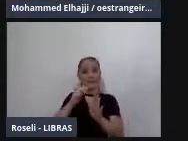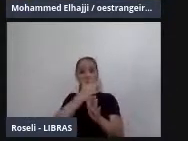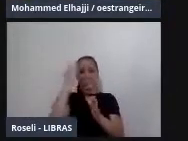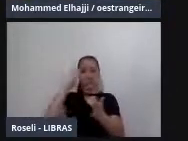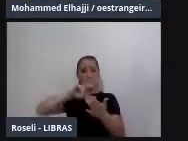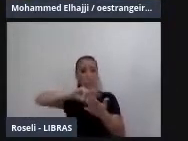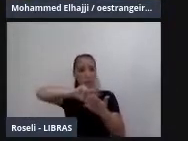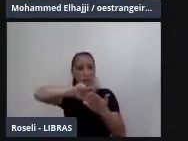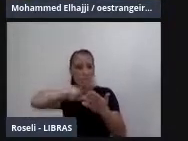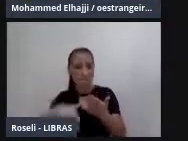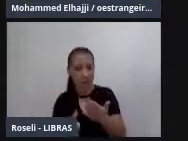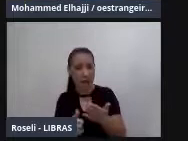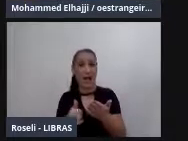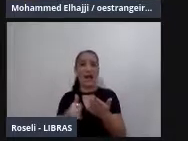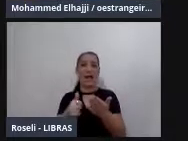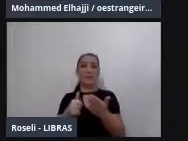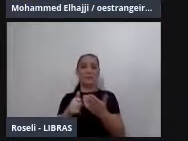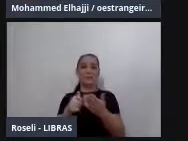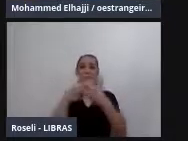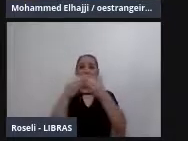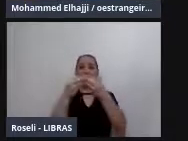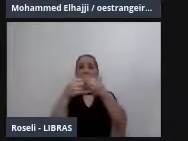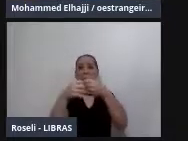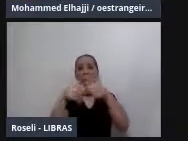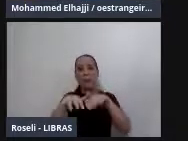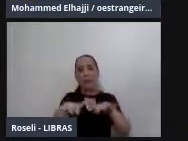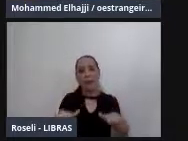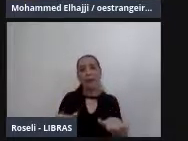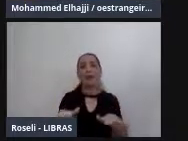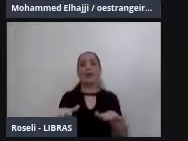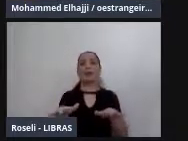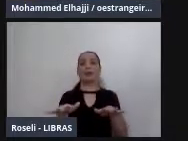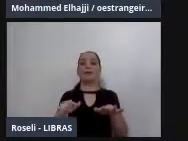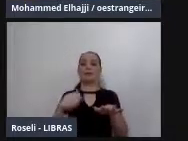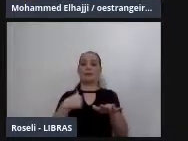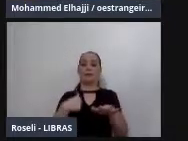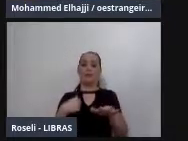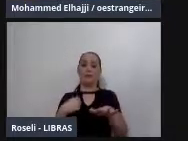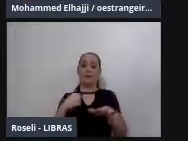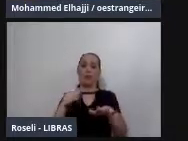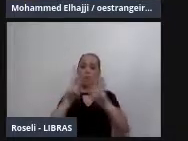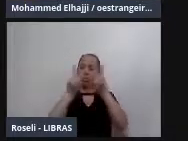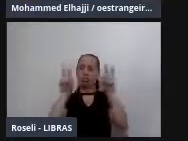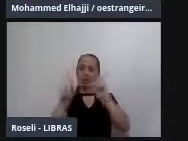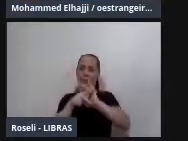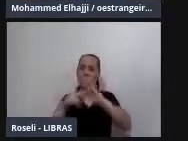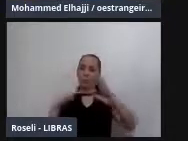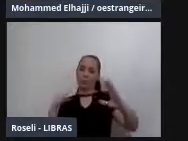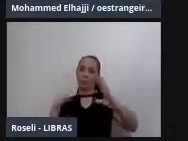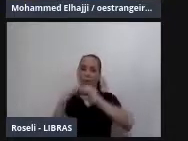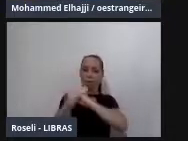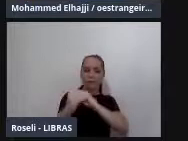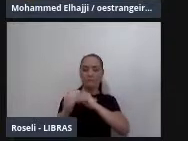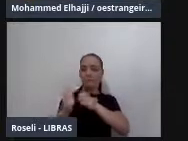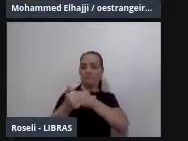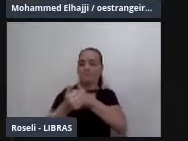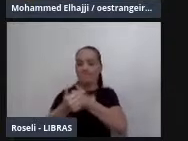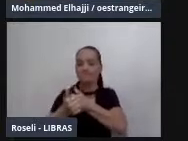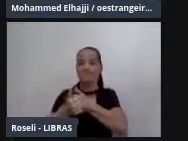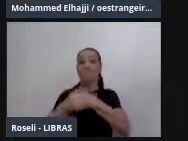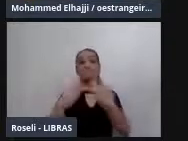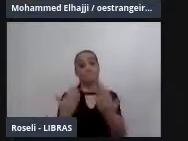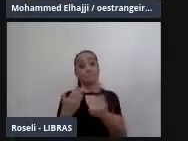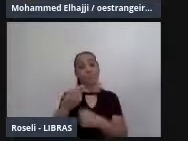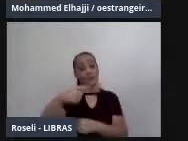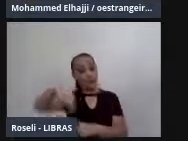dela vários começaram a sucumbir, que eu me aproximei da temática do refúgio. Então, eu acho importante situar para vocês.